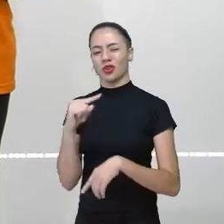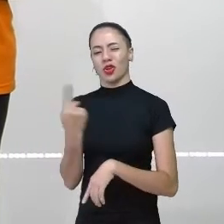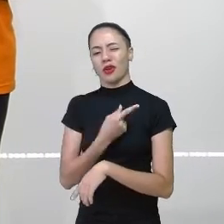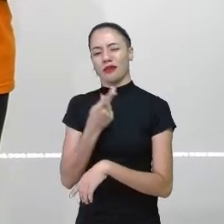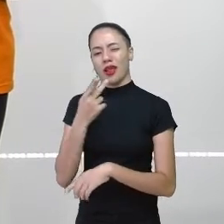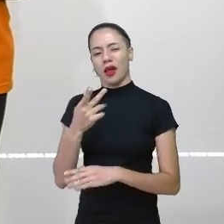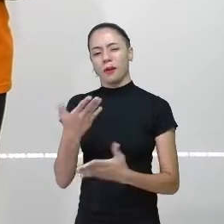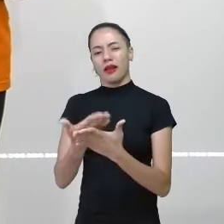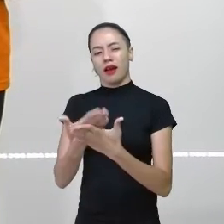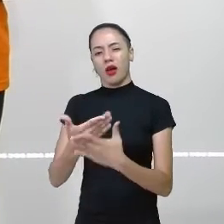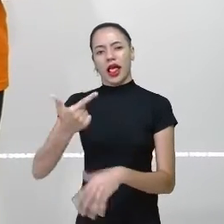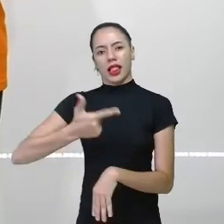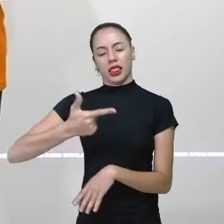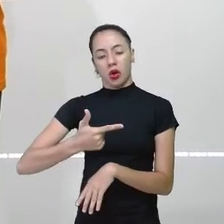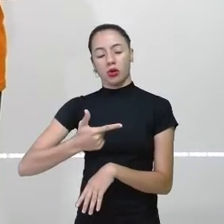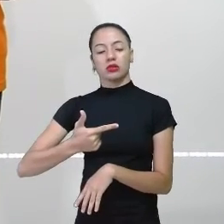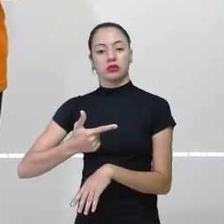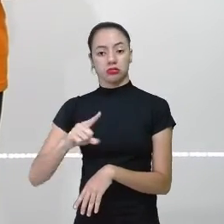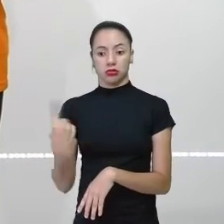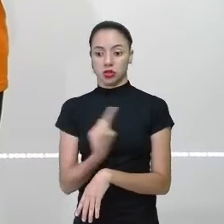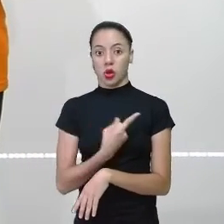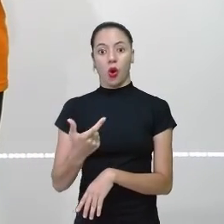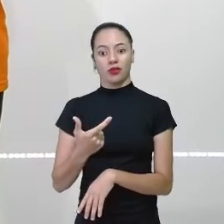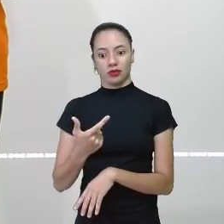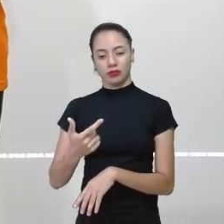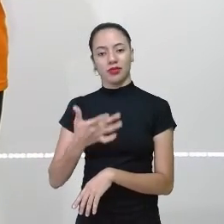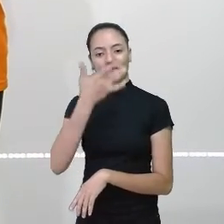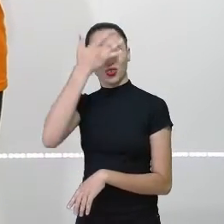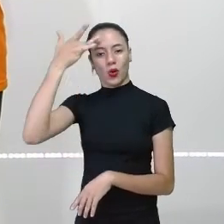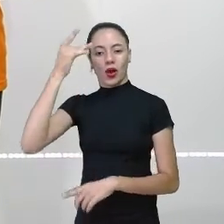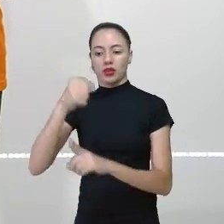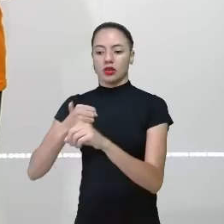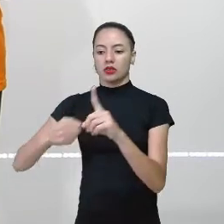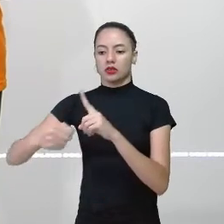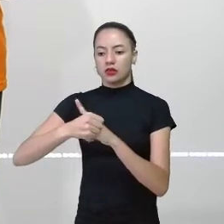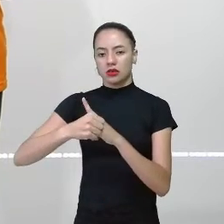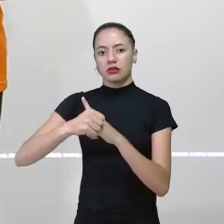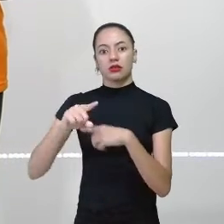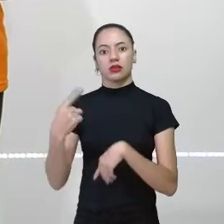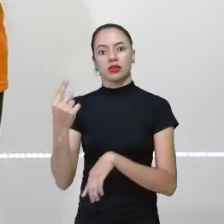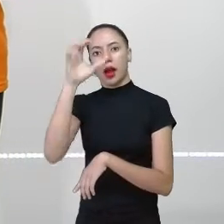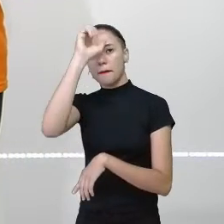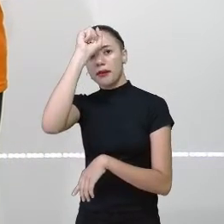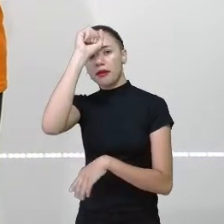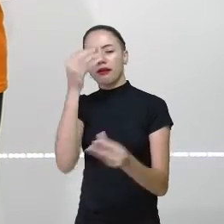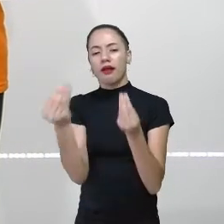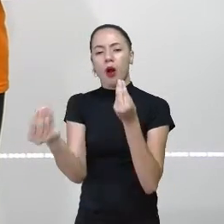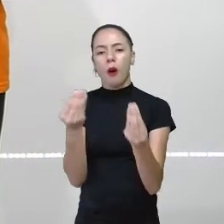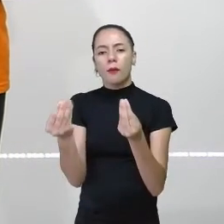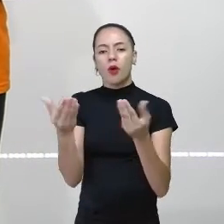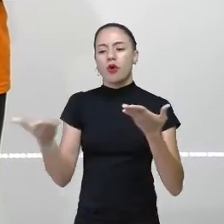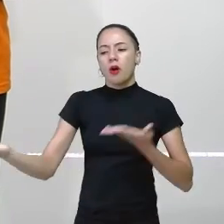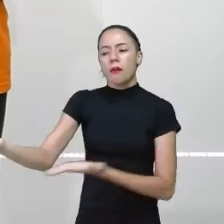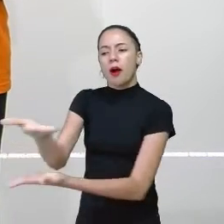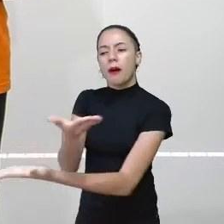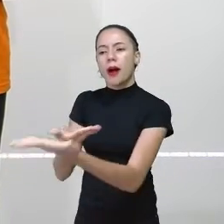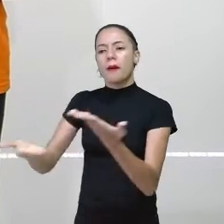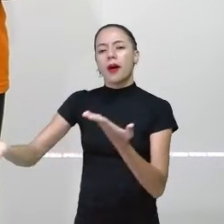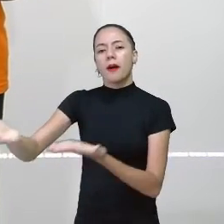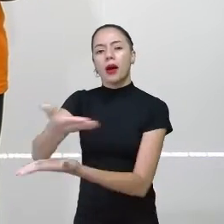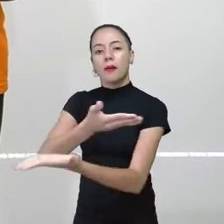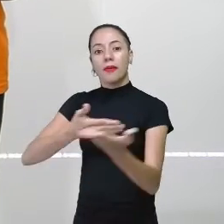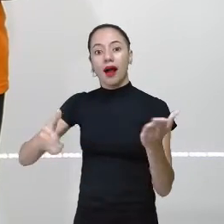gente viu isso, que somos seres sociais. Então, a gente aprende muito vendo, lidando e convivendo com